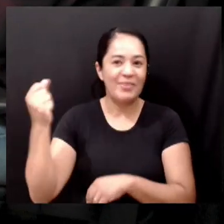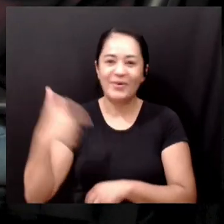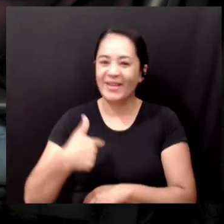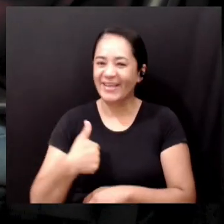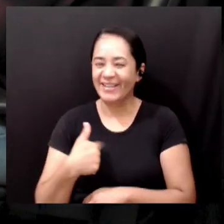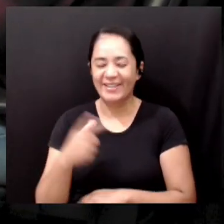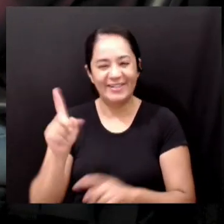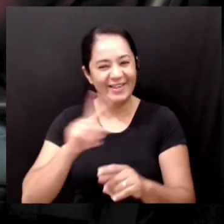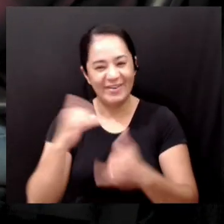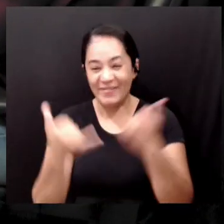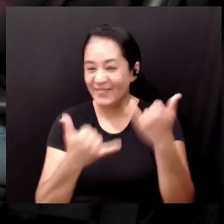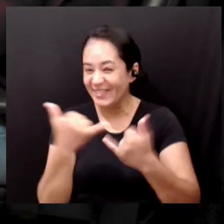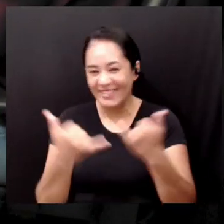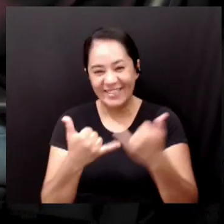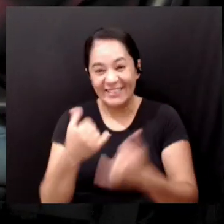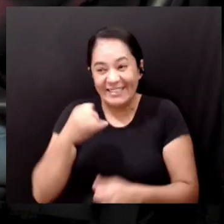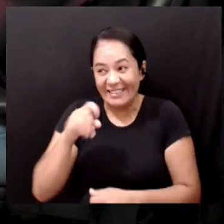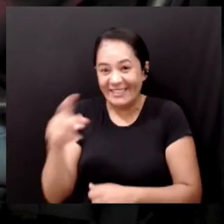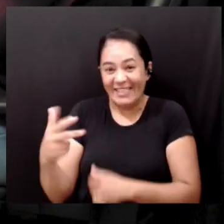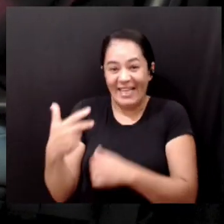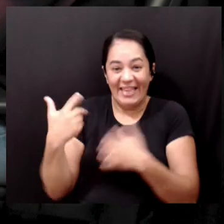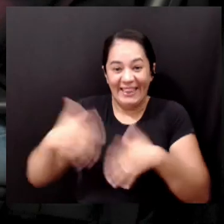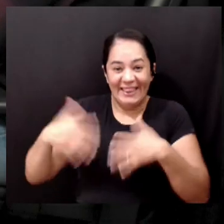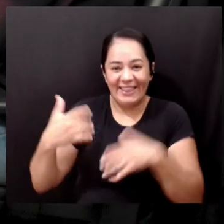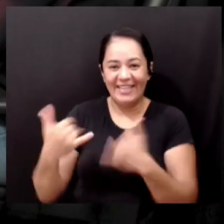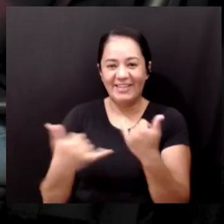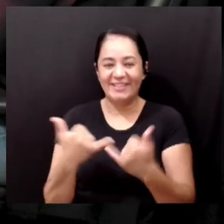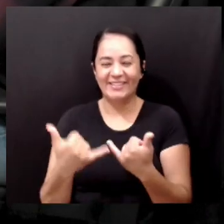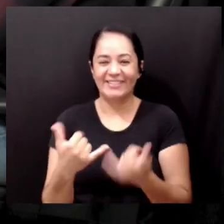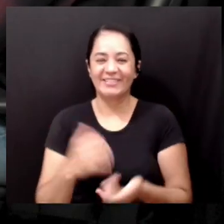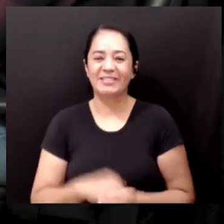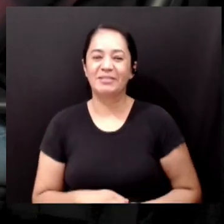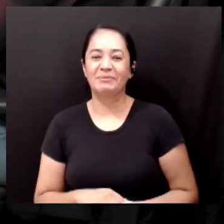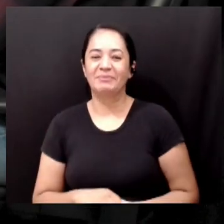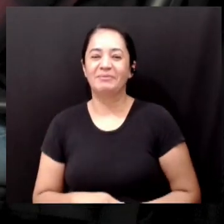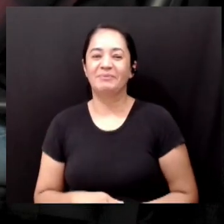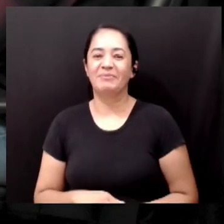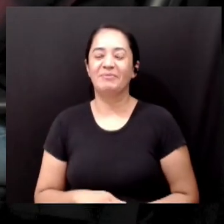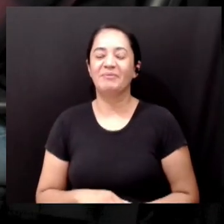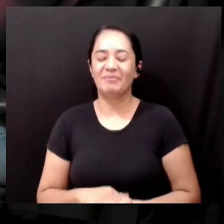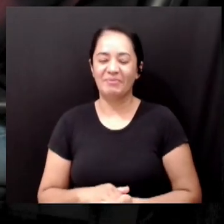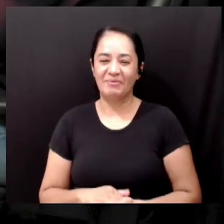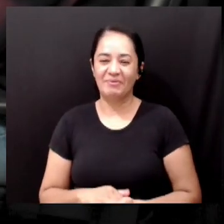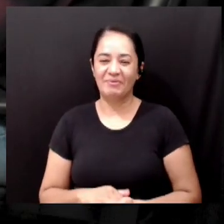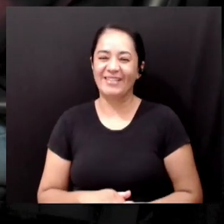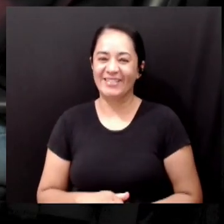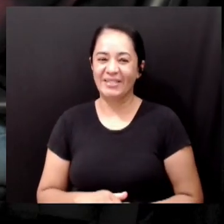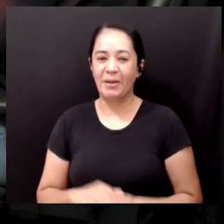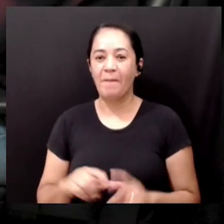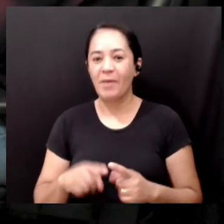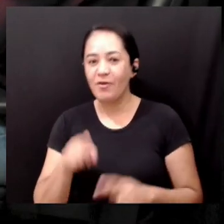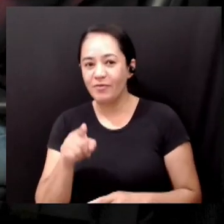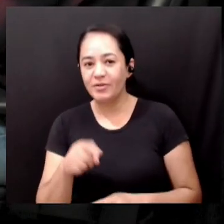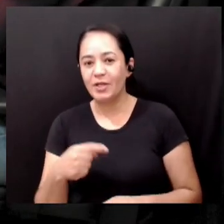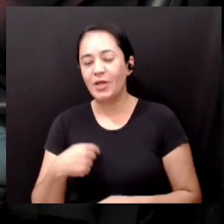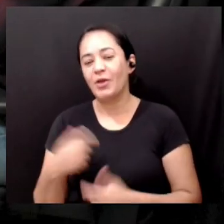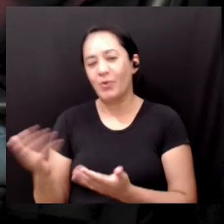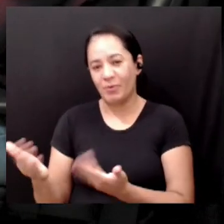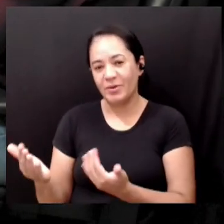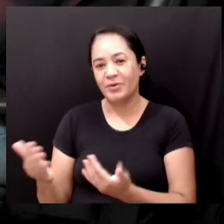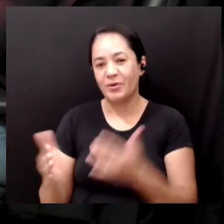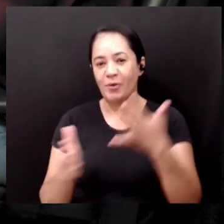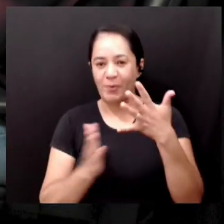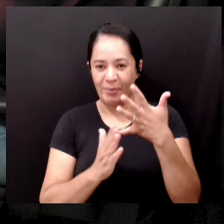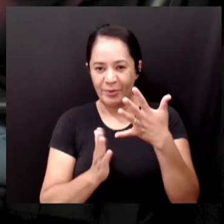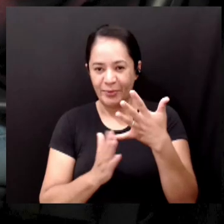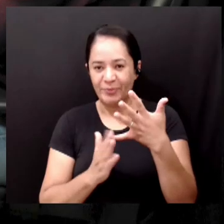isso daqui, ela me mata depois. Vai entender. Vai ter um... Mas você é o mais novo, então? Eu sou mais novo. Tá. Uma diferença